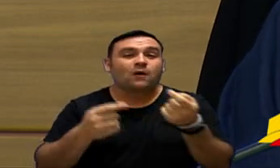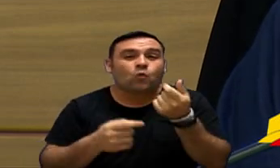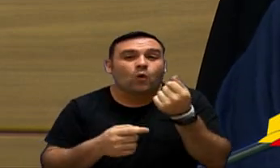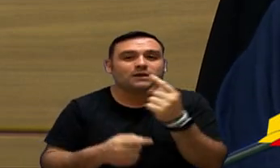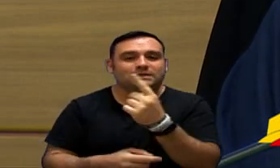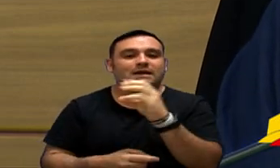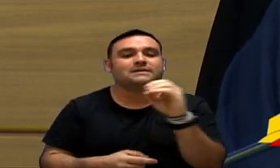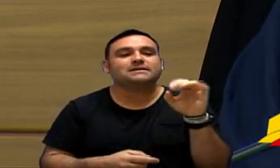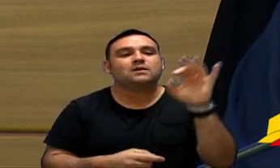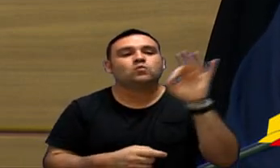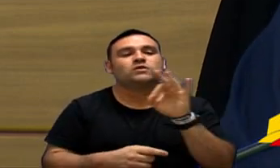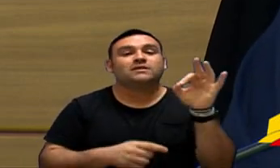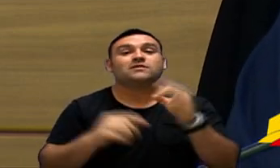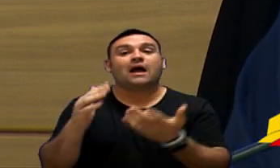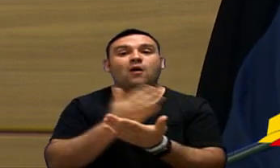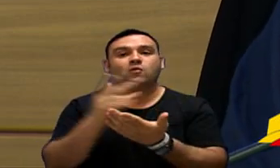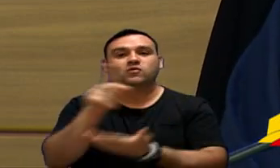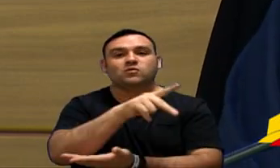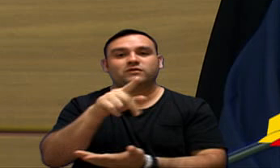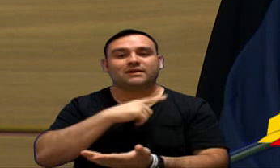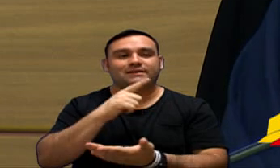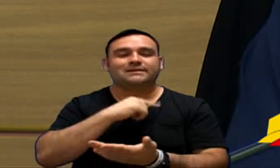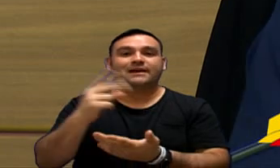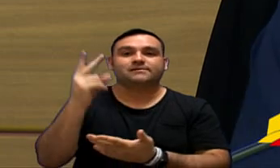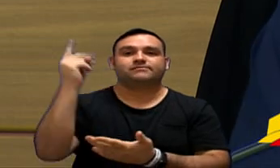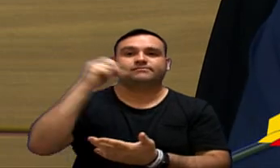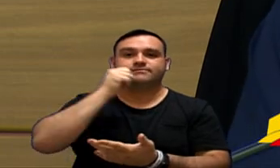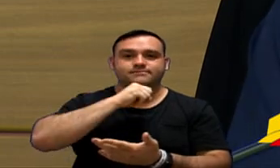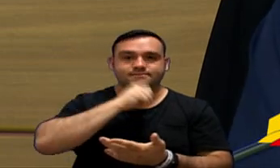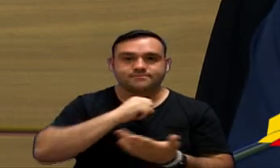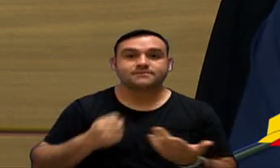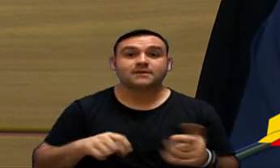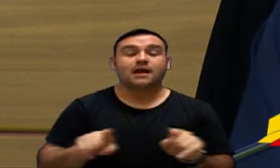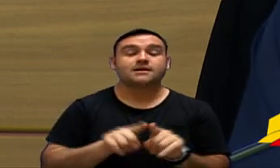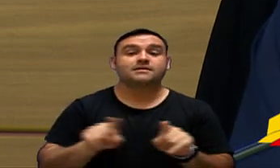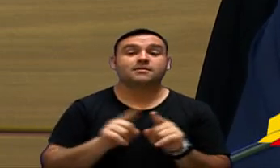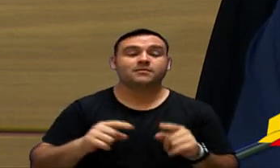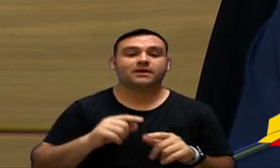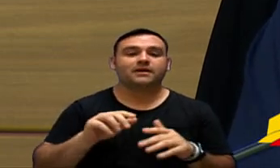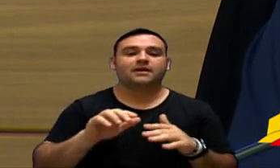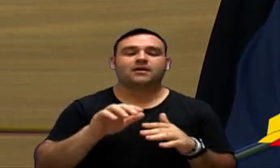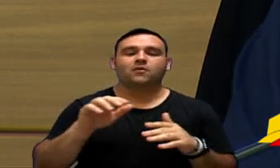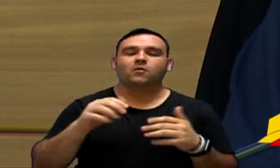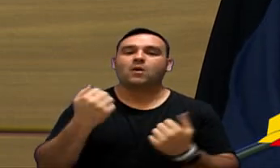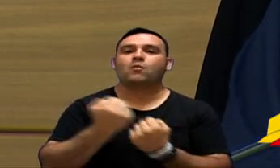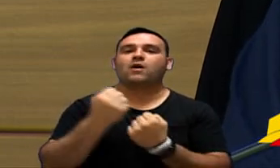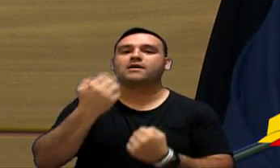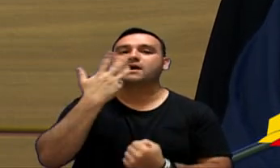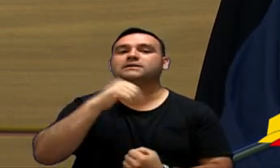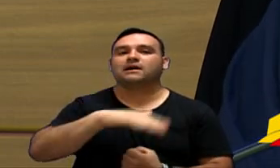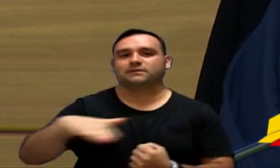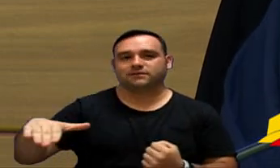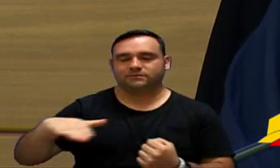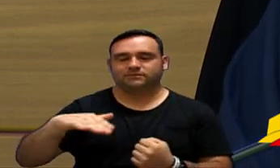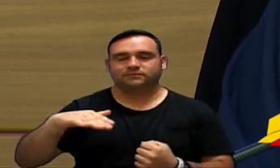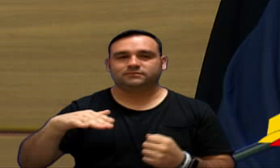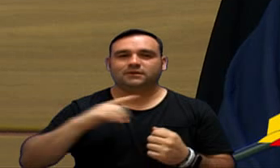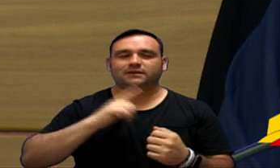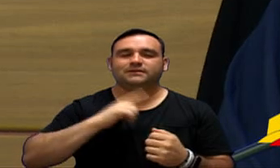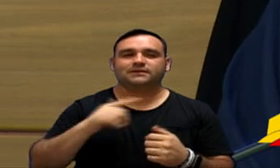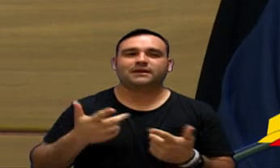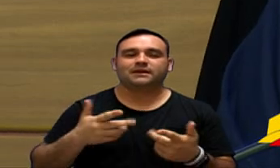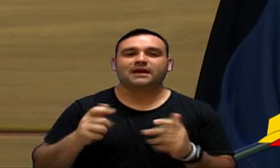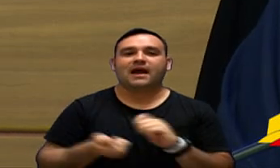quase 100%, porque ainda tem alguns professores que estão na lei antiga. E o apoio técnico-pedagógico infantil, 300. Adequação